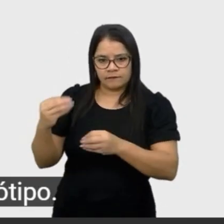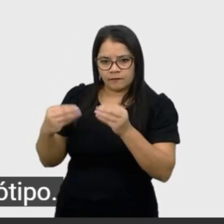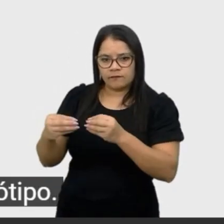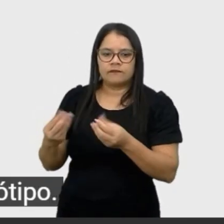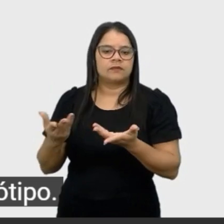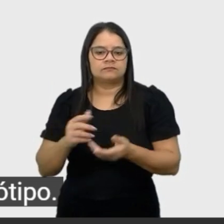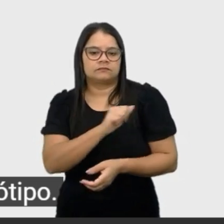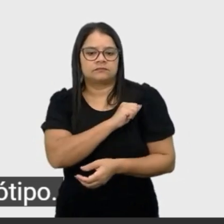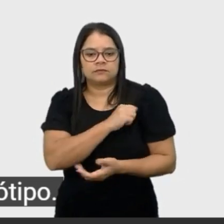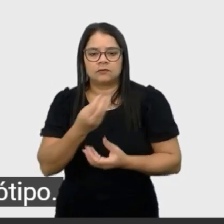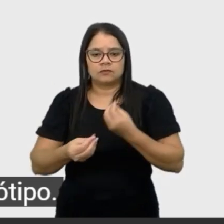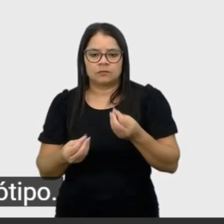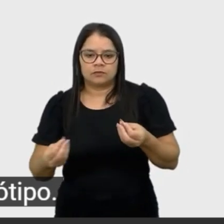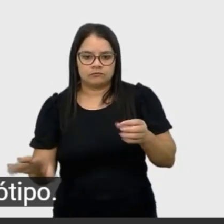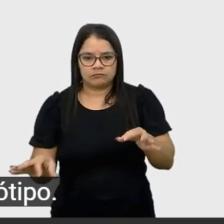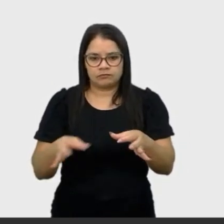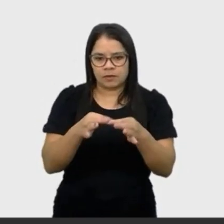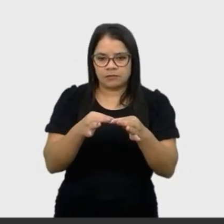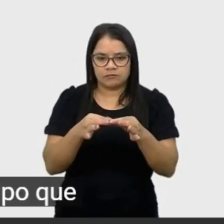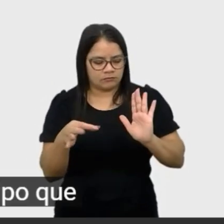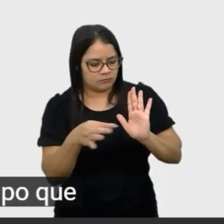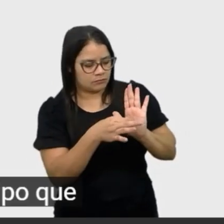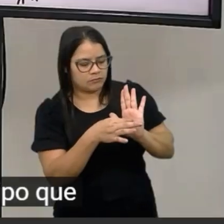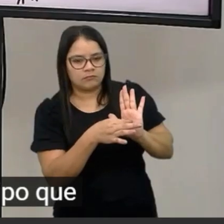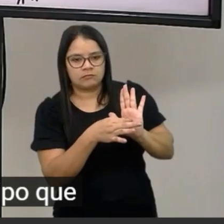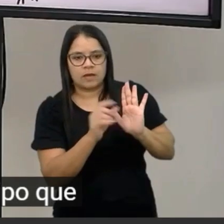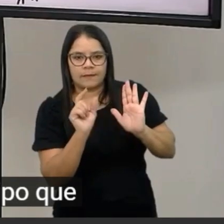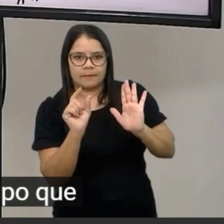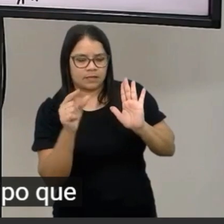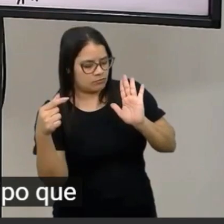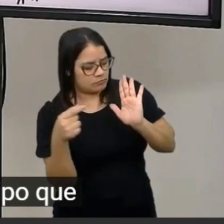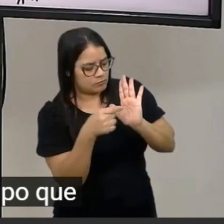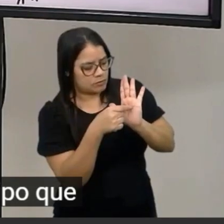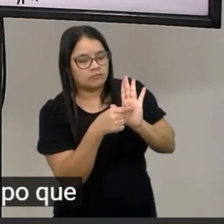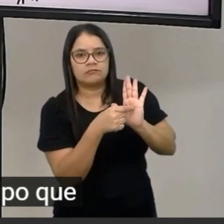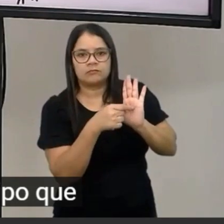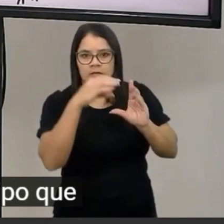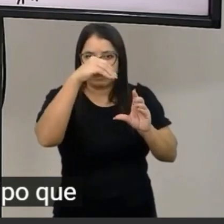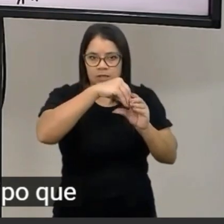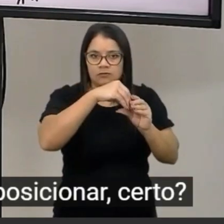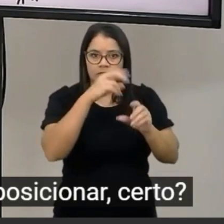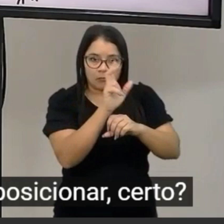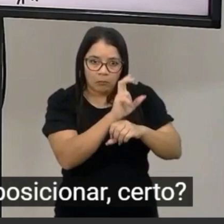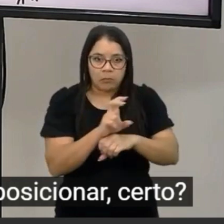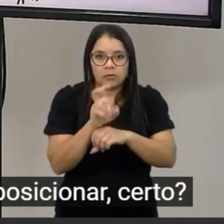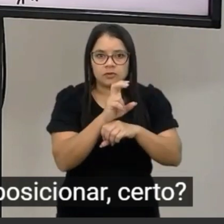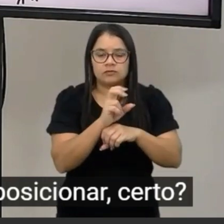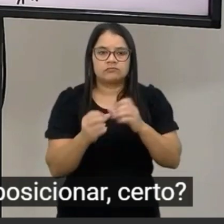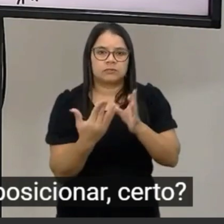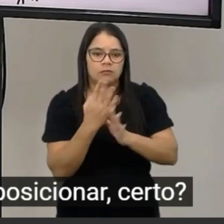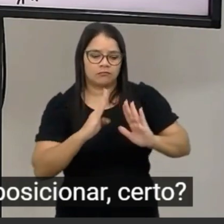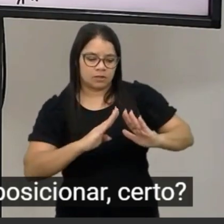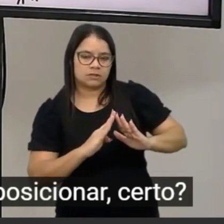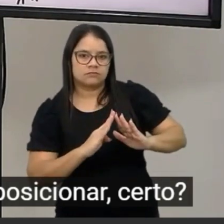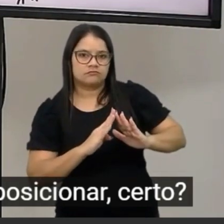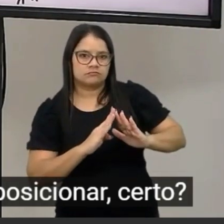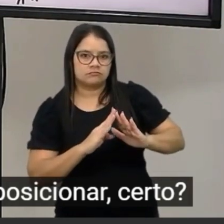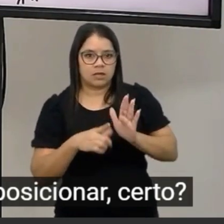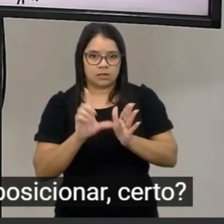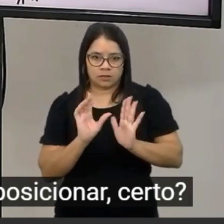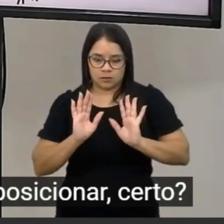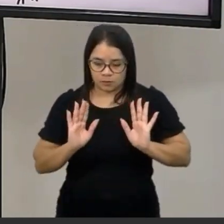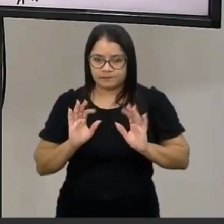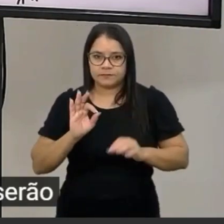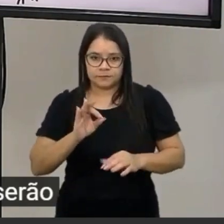decisão sobre como posicionarmos os componentes no protótipo. Essa plaquinha vai ser posicionada dentro lá do protótipo que eles fizeram da casinha anteriormente. Então,